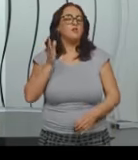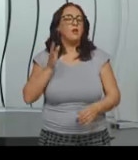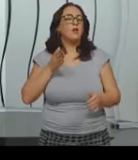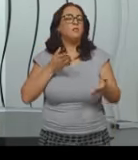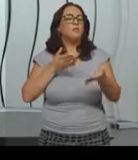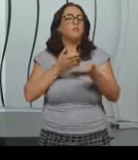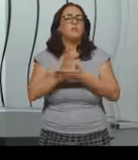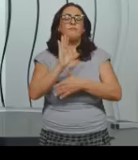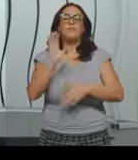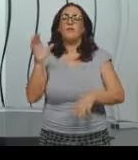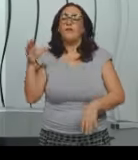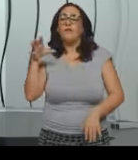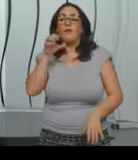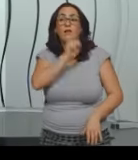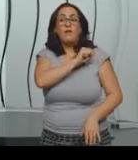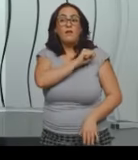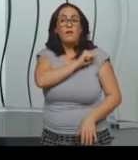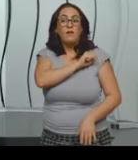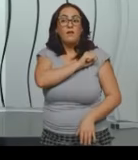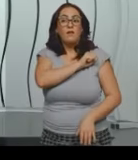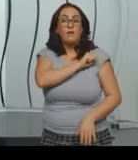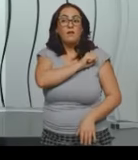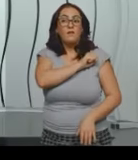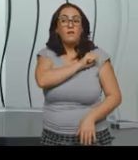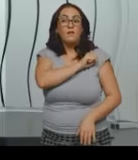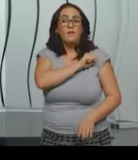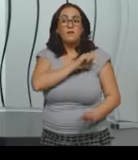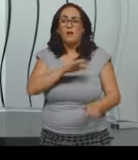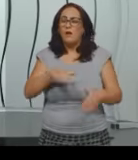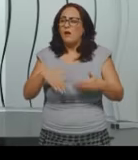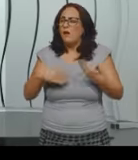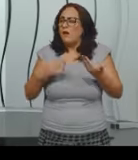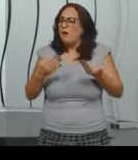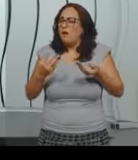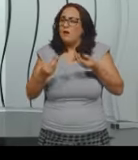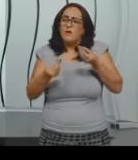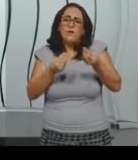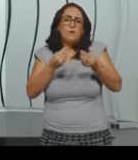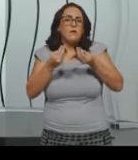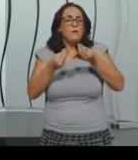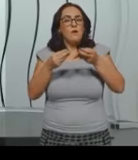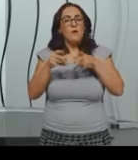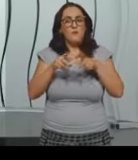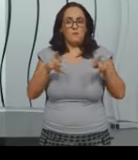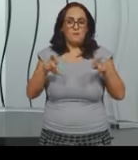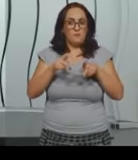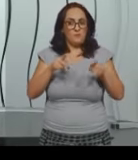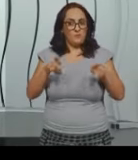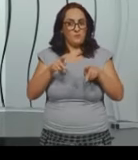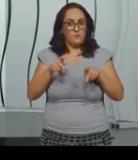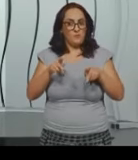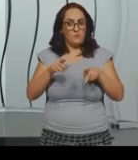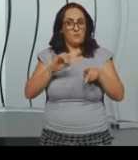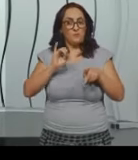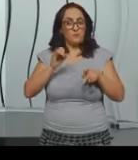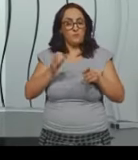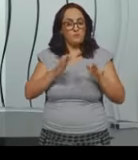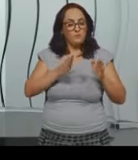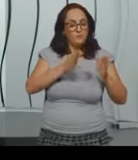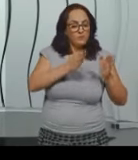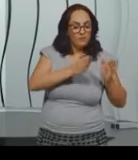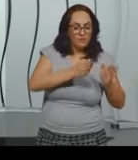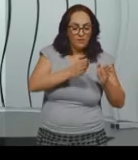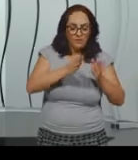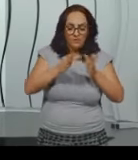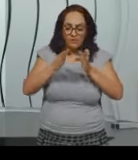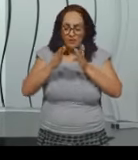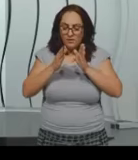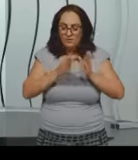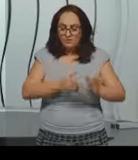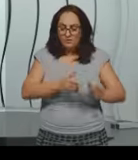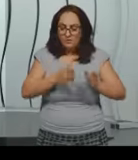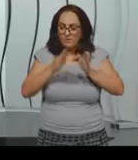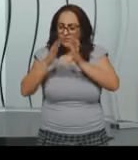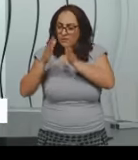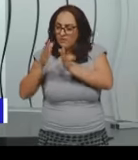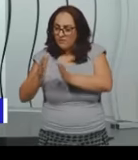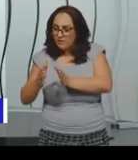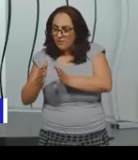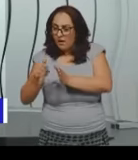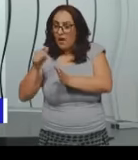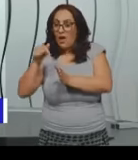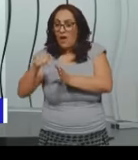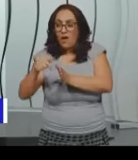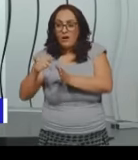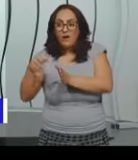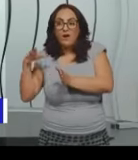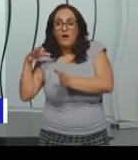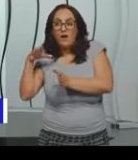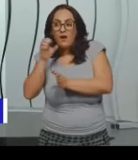agora. Então, Vinícius, como assim? Se a fase gametófito é passageira e a esporófito